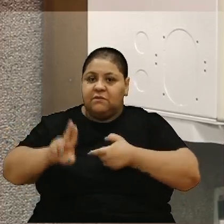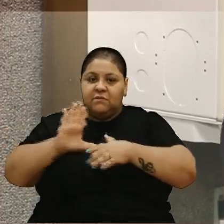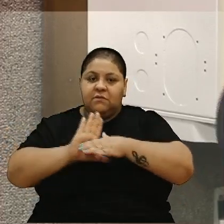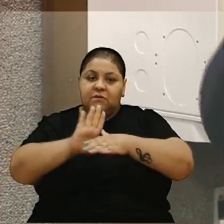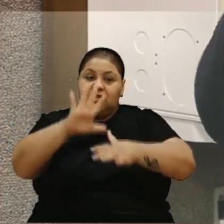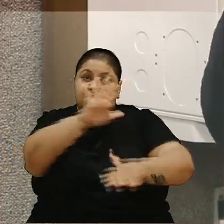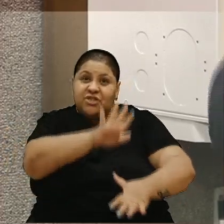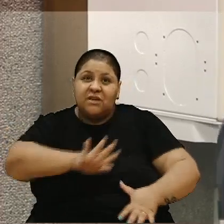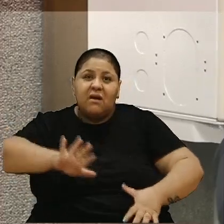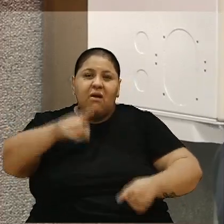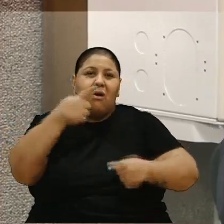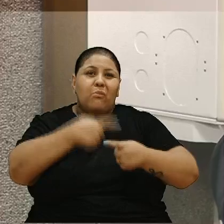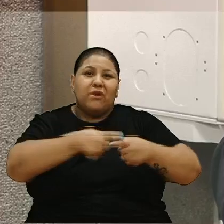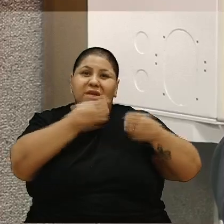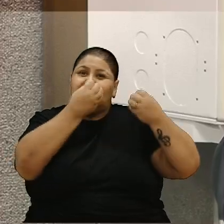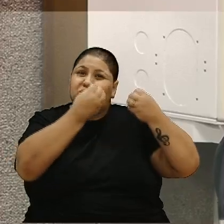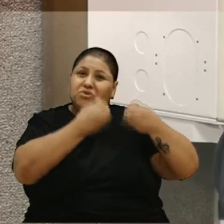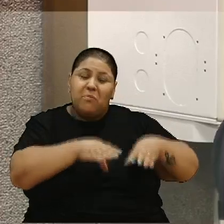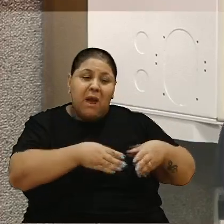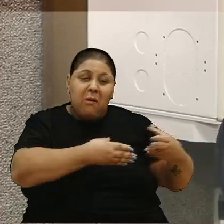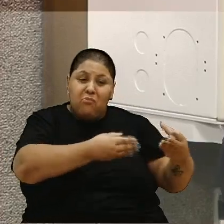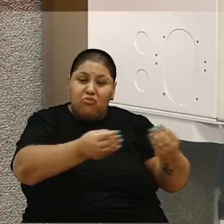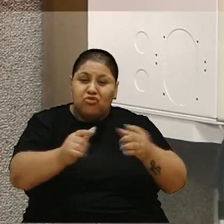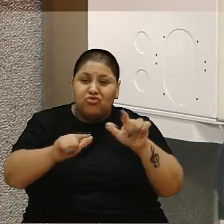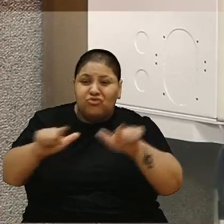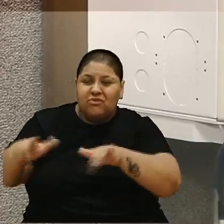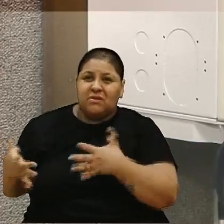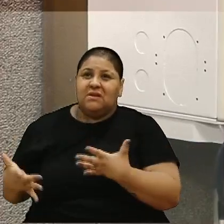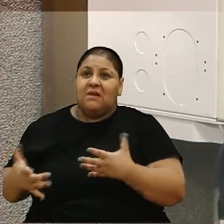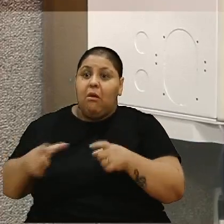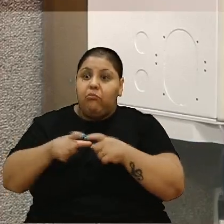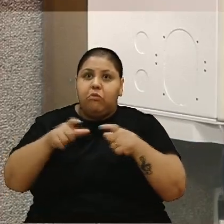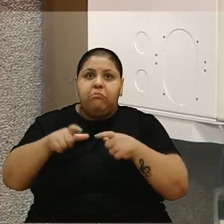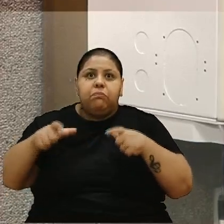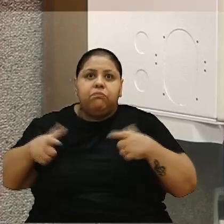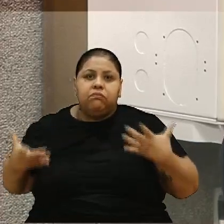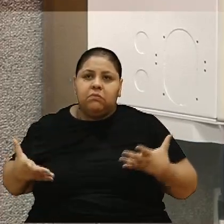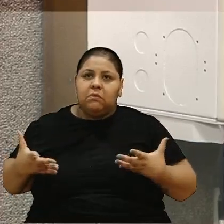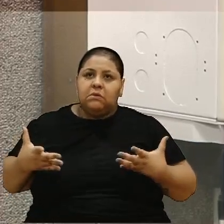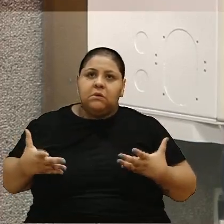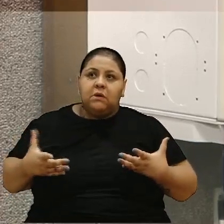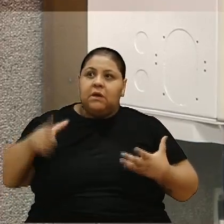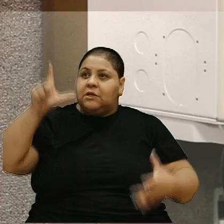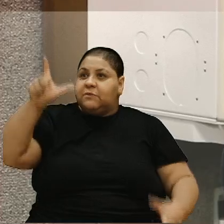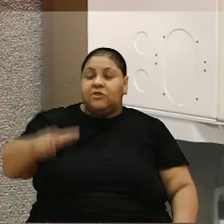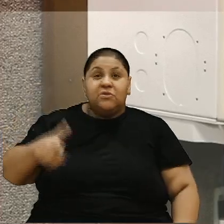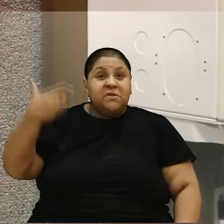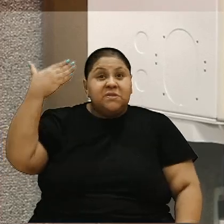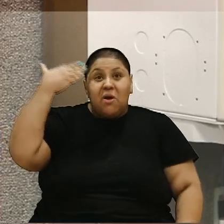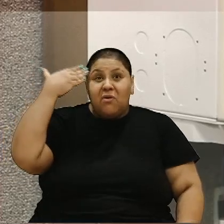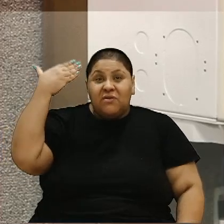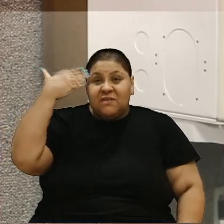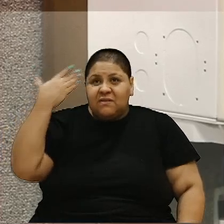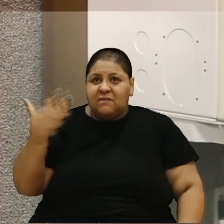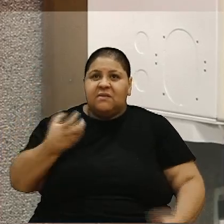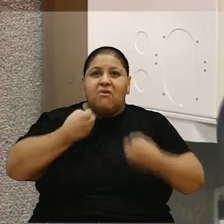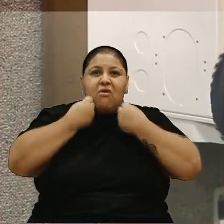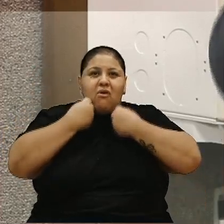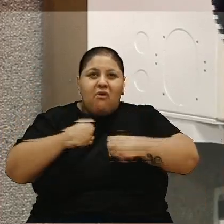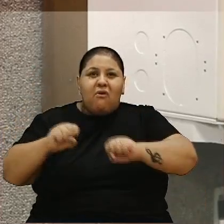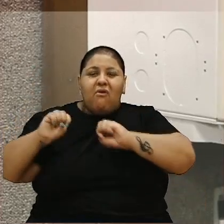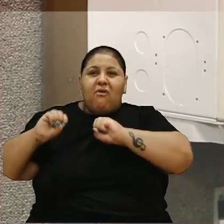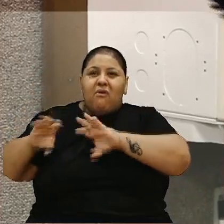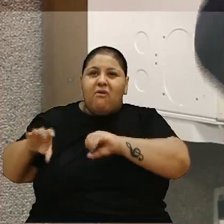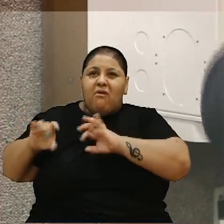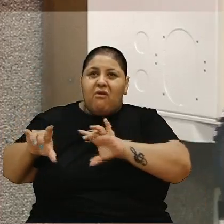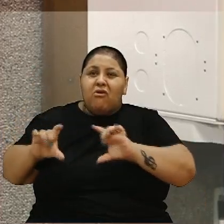todo, porque vai sobrar muito espaço. É muito grande a Maesa. O pessoal não tem ideia, né? A Secretaria de Educação vai ocupar